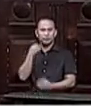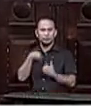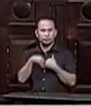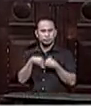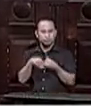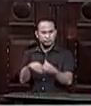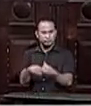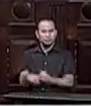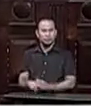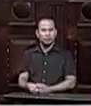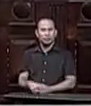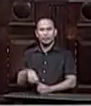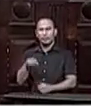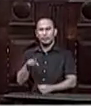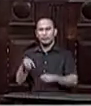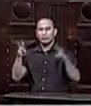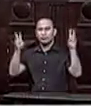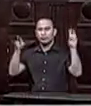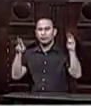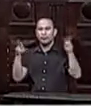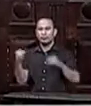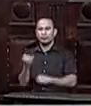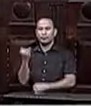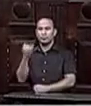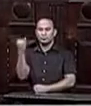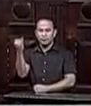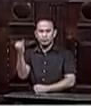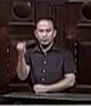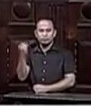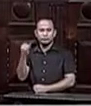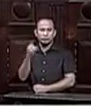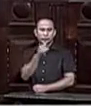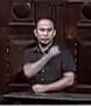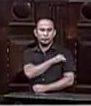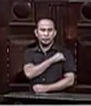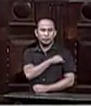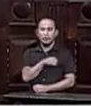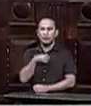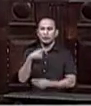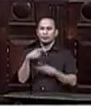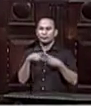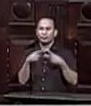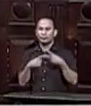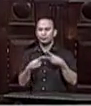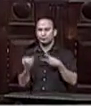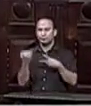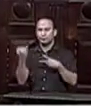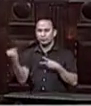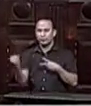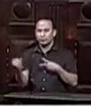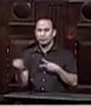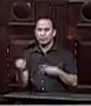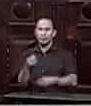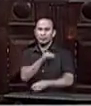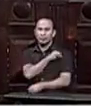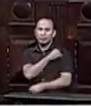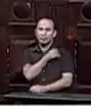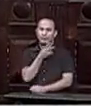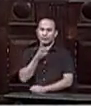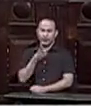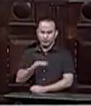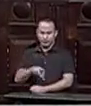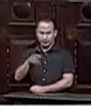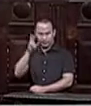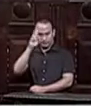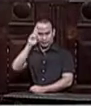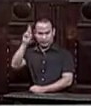um tema de grande importância no Rio de Janeiro e eu gostaria de destacar dois pontos importantes. O Rio de Janeiro sempre foi líder no Brasil